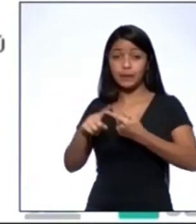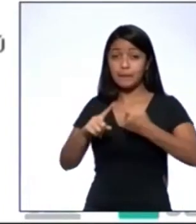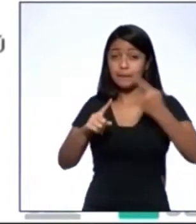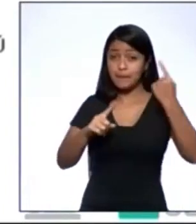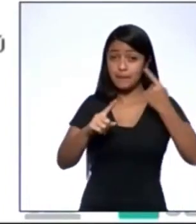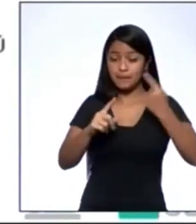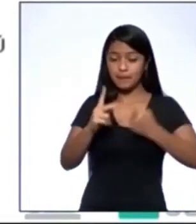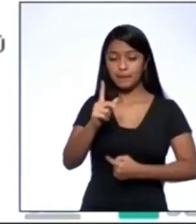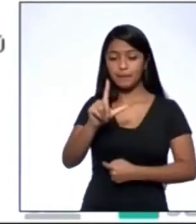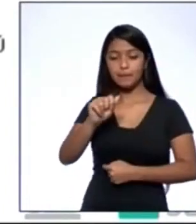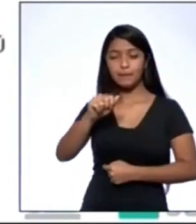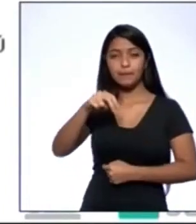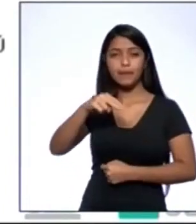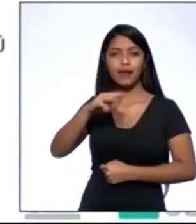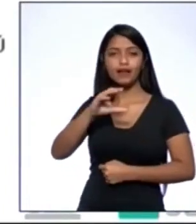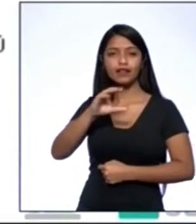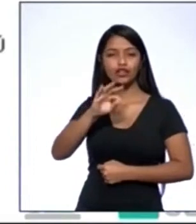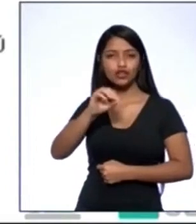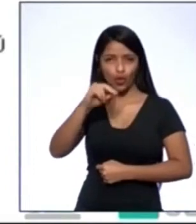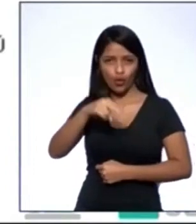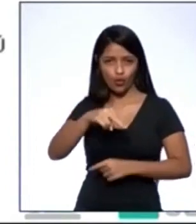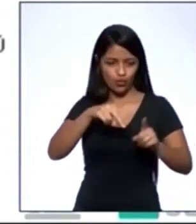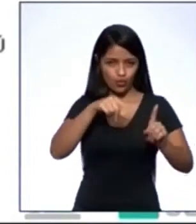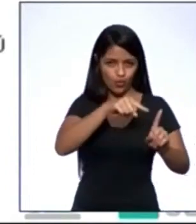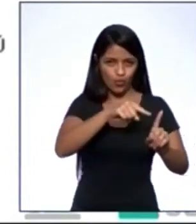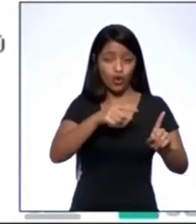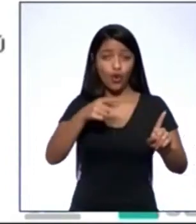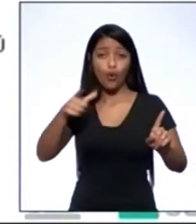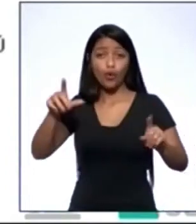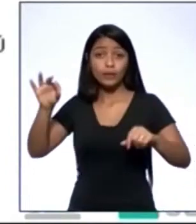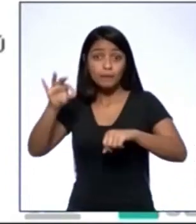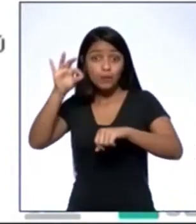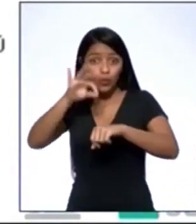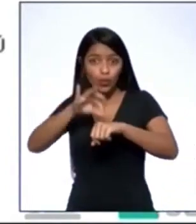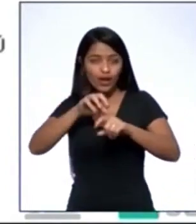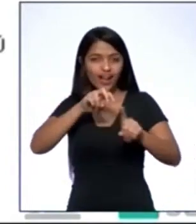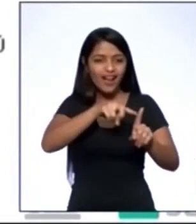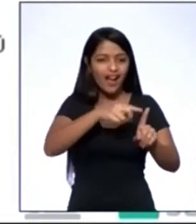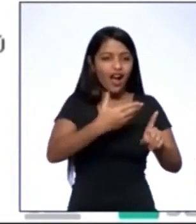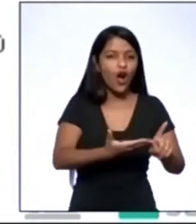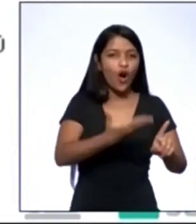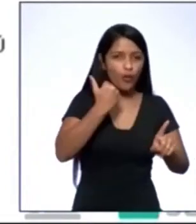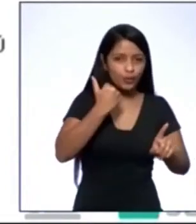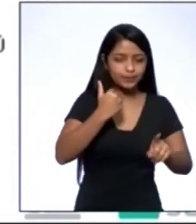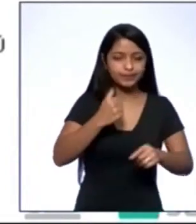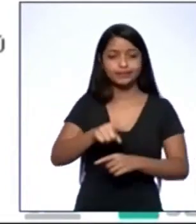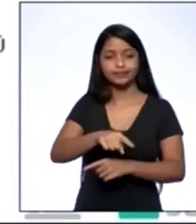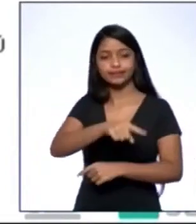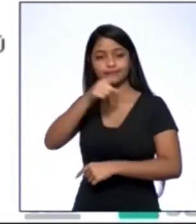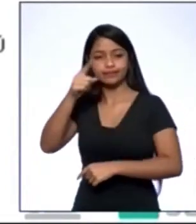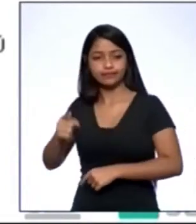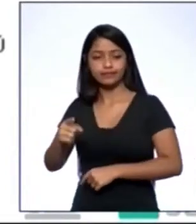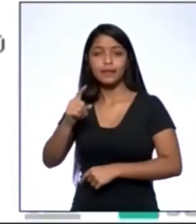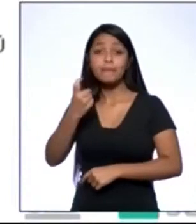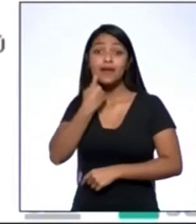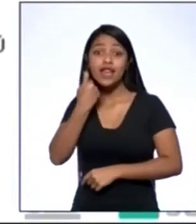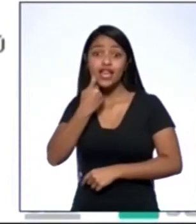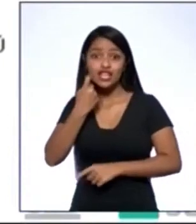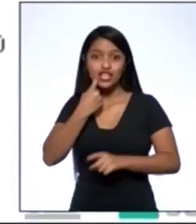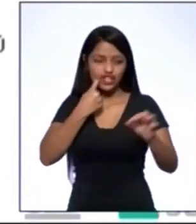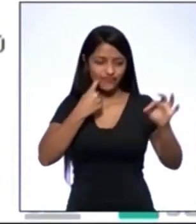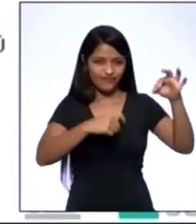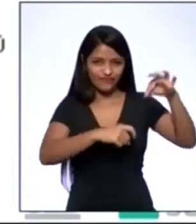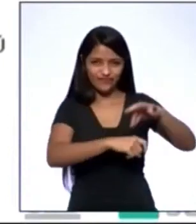primário, que é comido pelo lambari, que é um consumidor secundário, que é comido pela piranha, consumidor